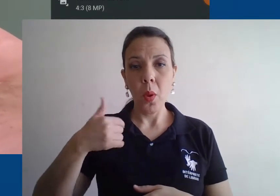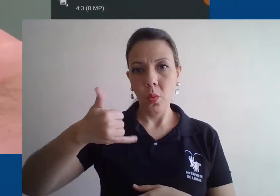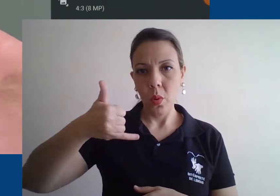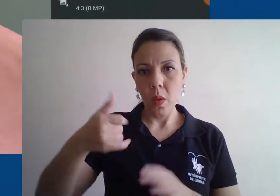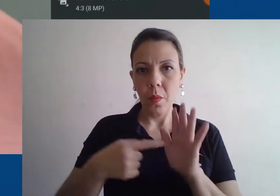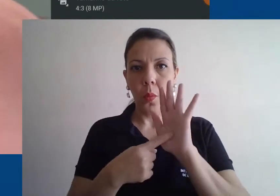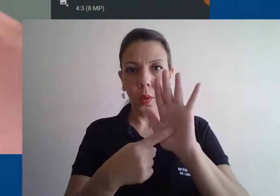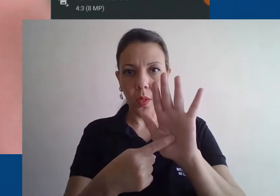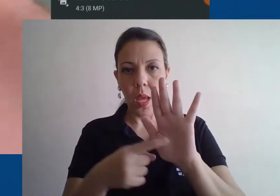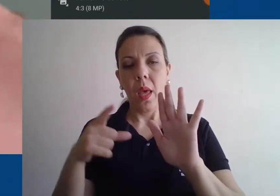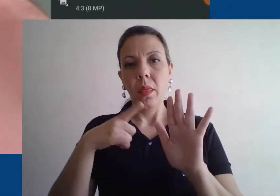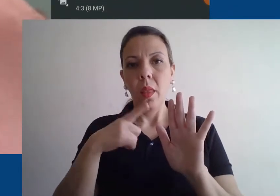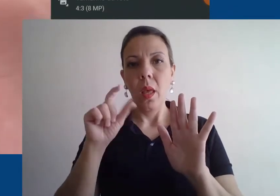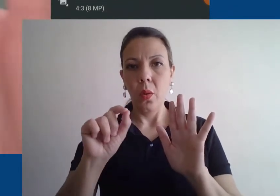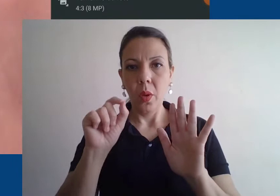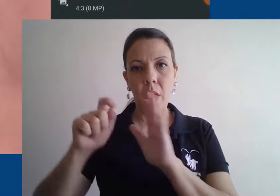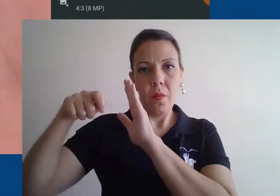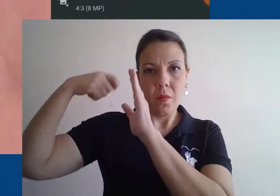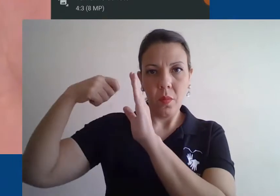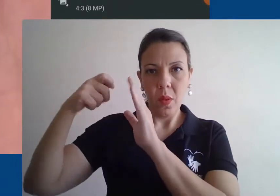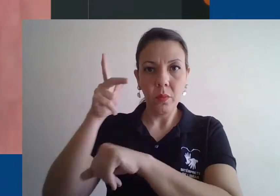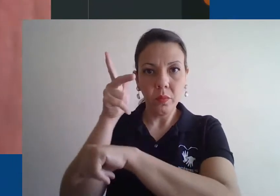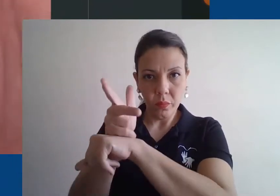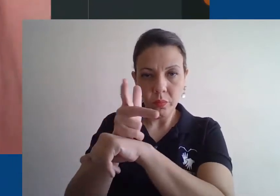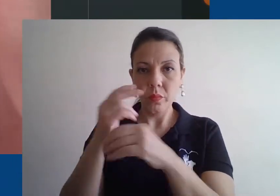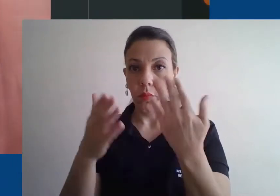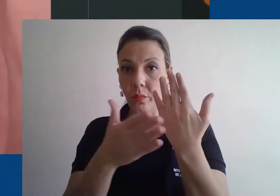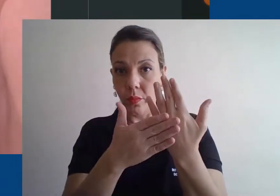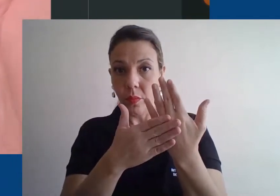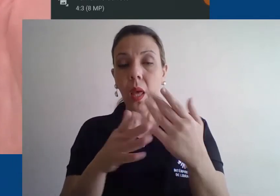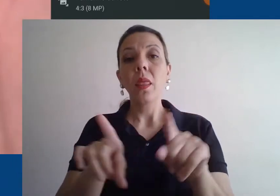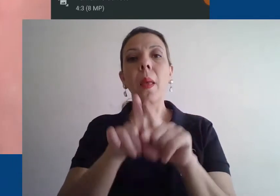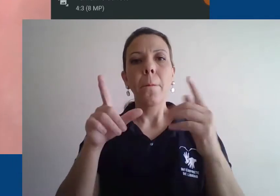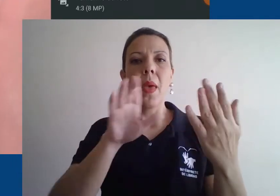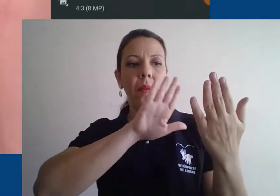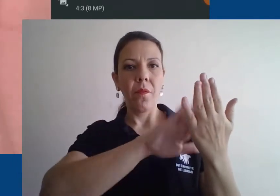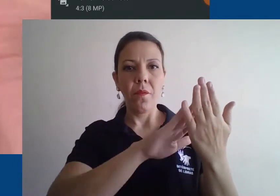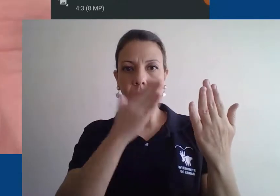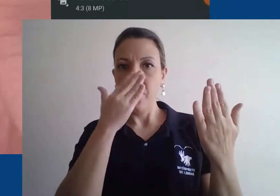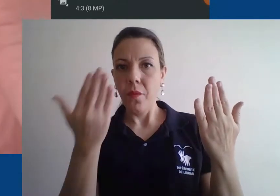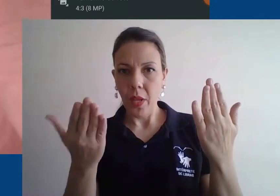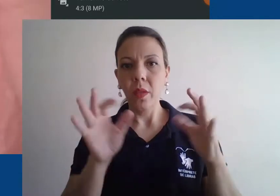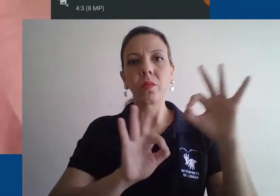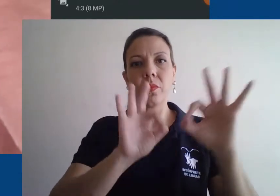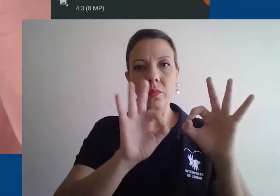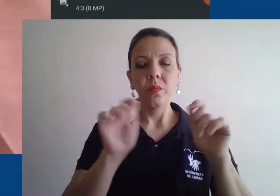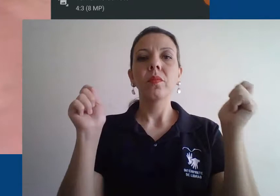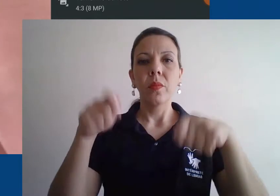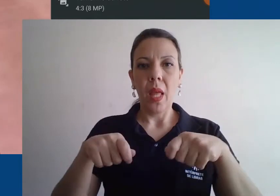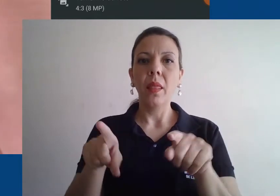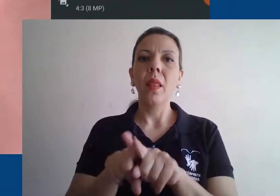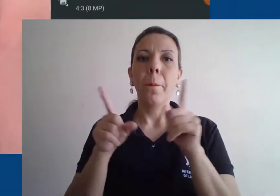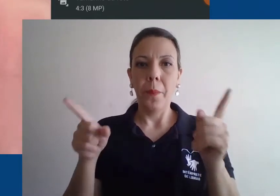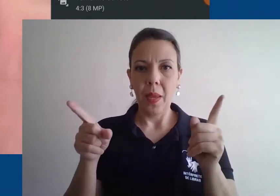pode escolher tanto as configurações da câmera traseira, que é essa aqui de trás, certo? E você pode também configurar a câmera de selfie,